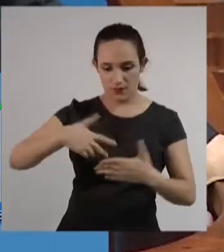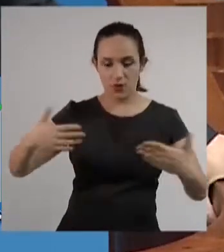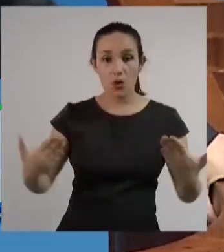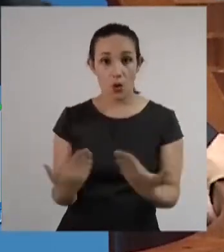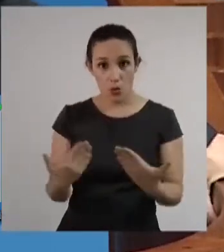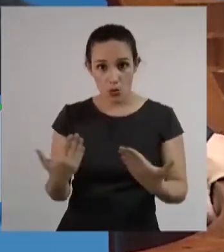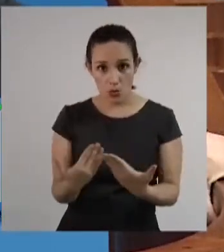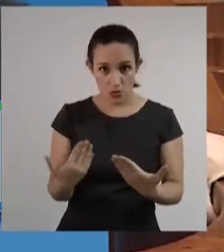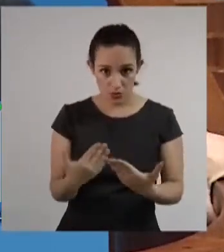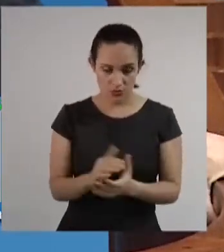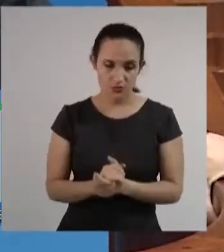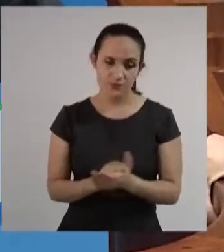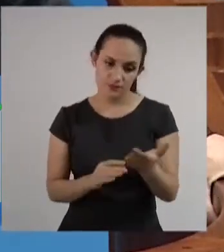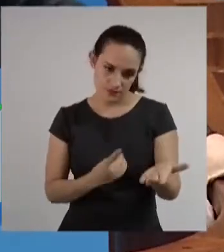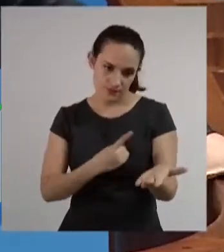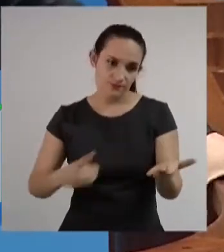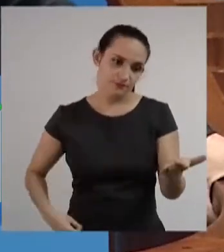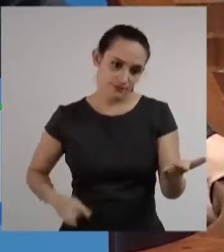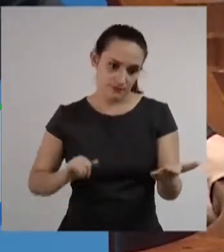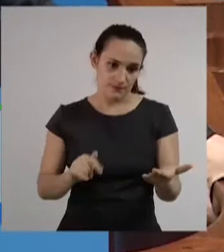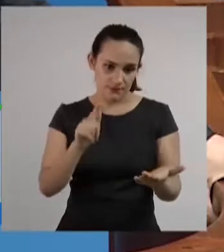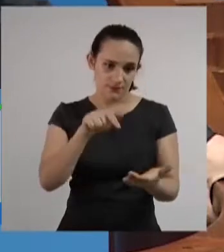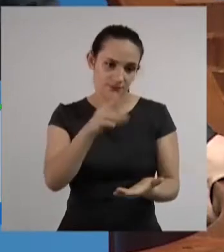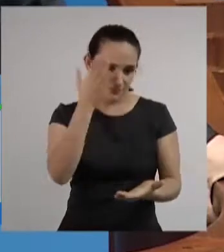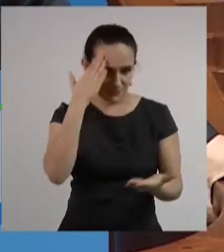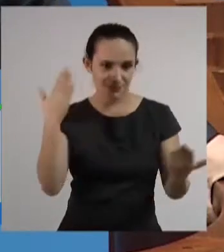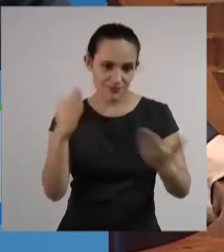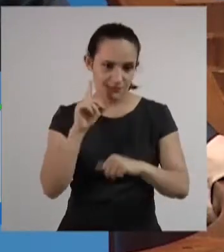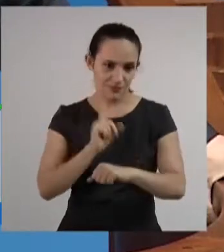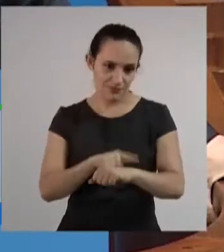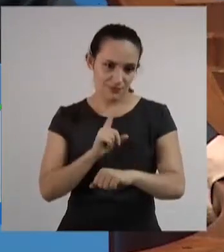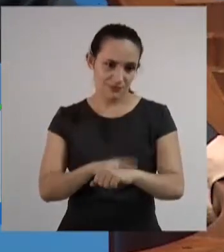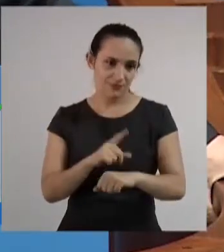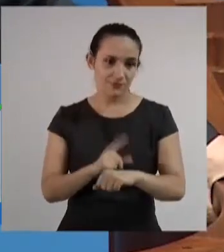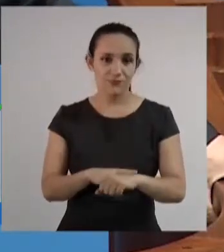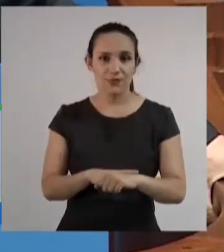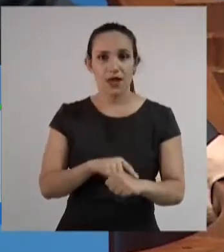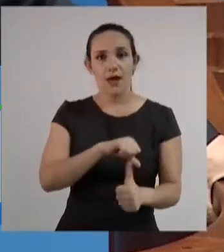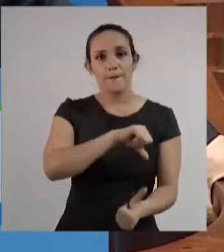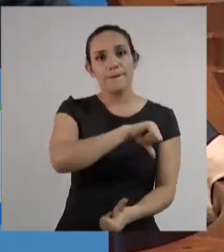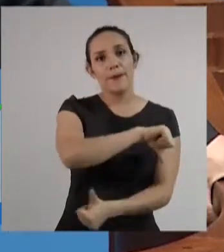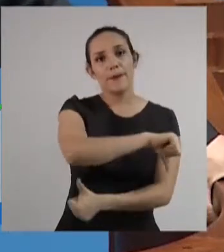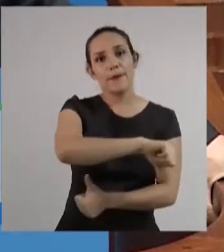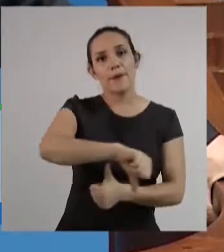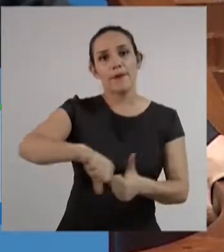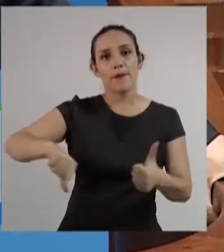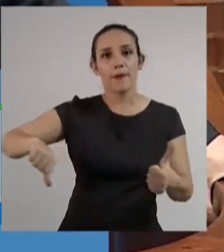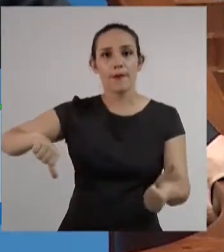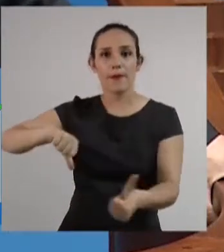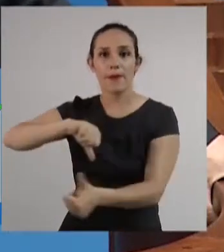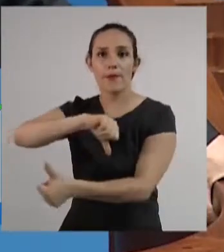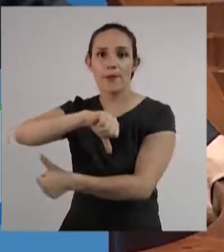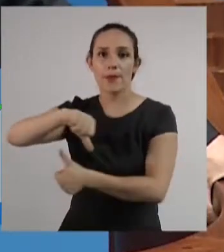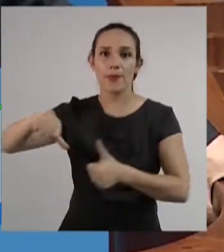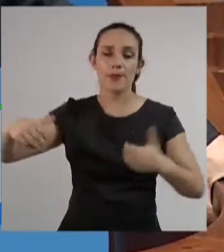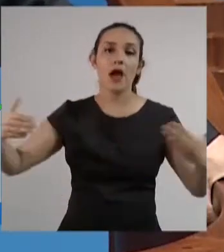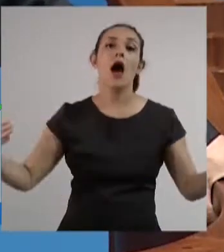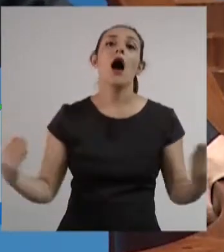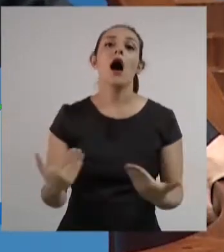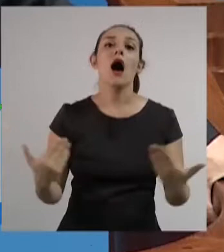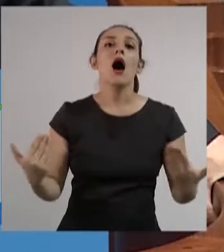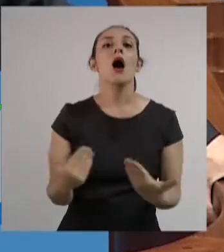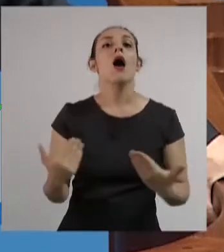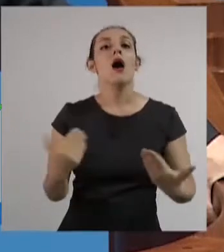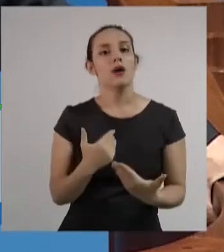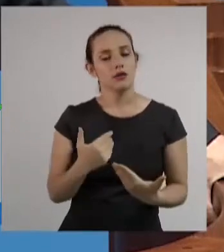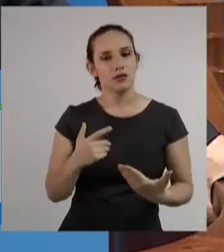hoje, deputado João Grandão, é este momento de transição que nós estamos vivendo